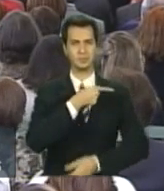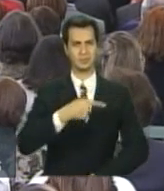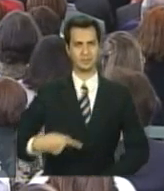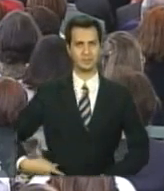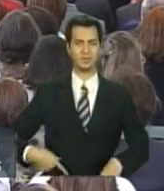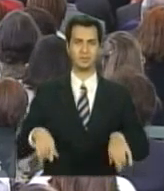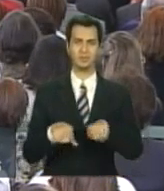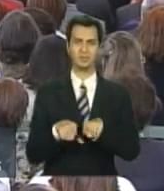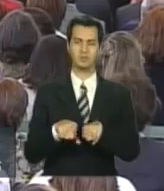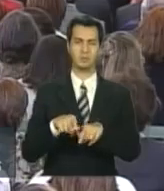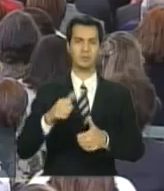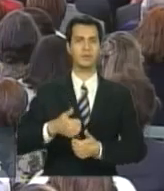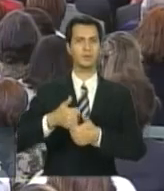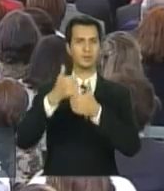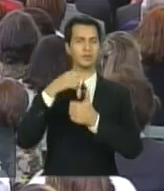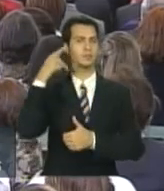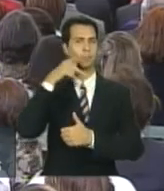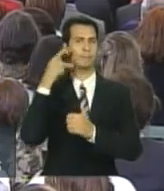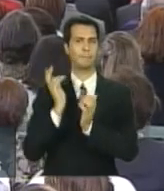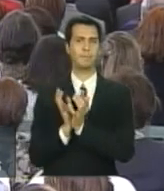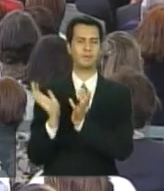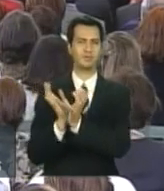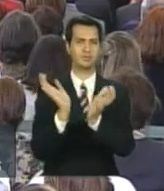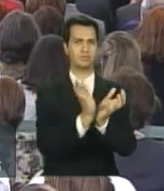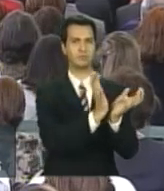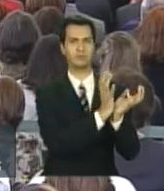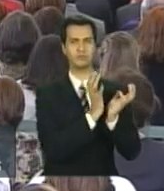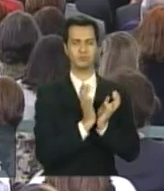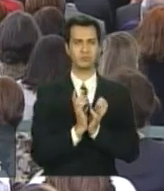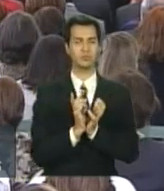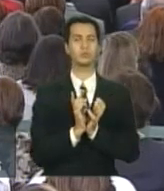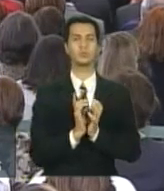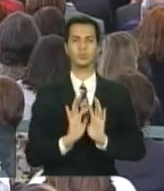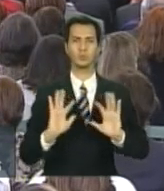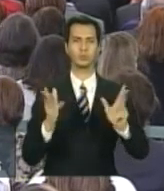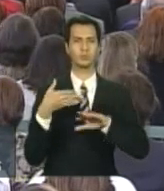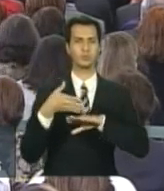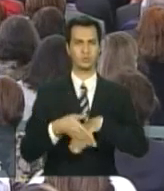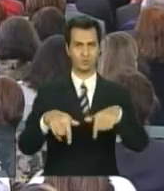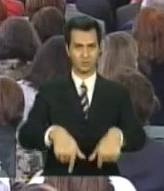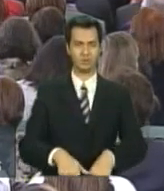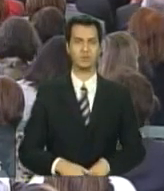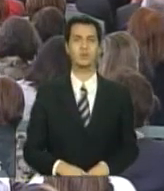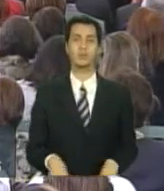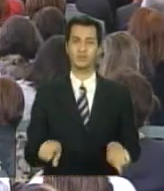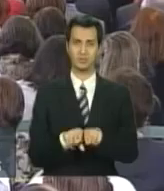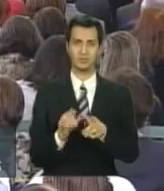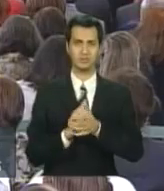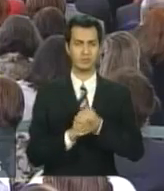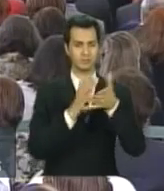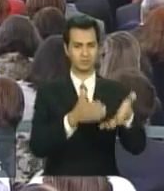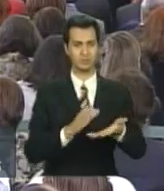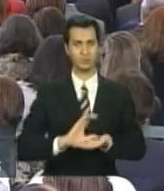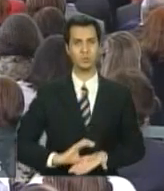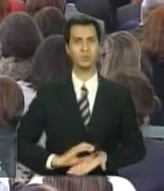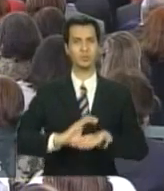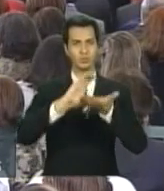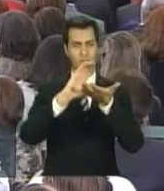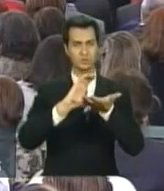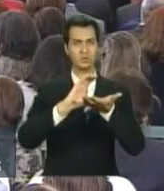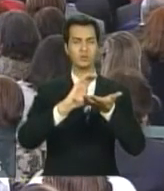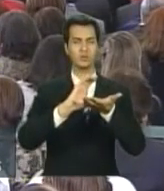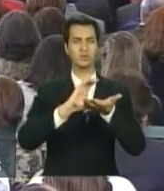os líderes de todos os partidos aqui presentes. Saudar as senhoras conselheiras do